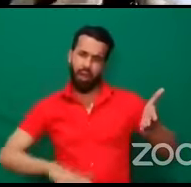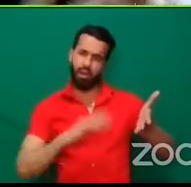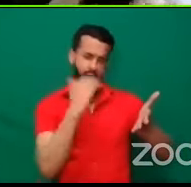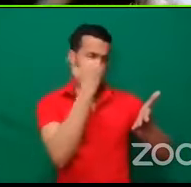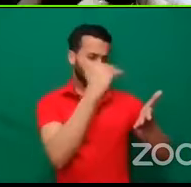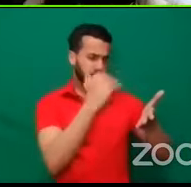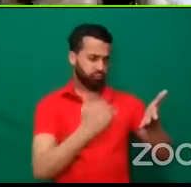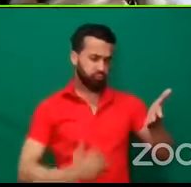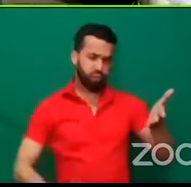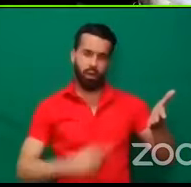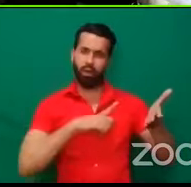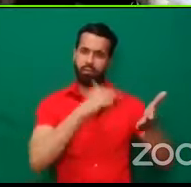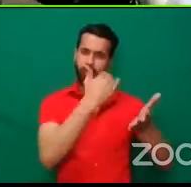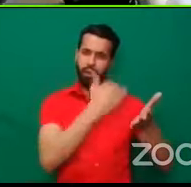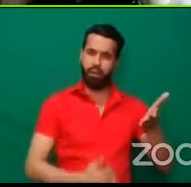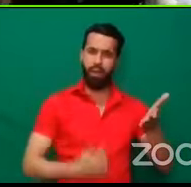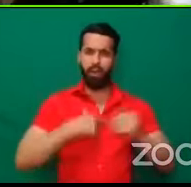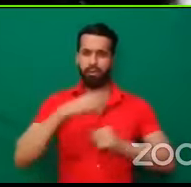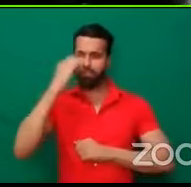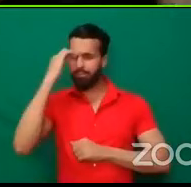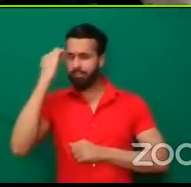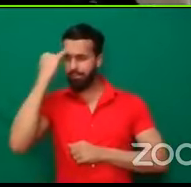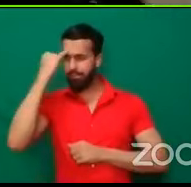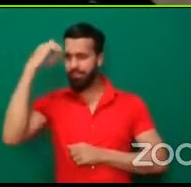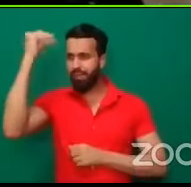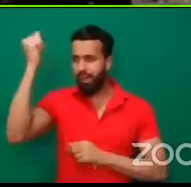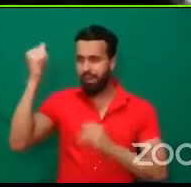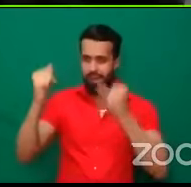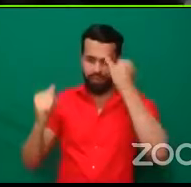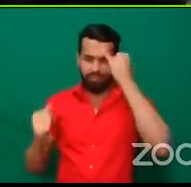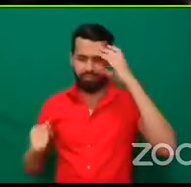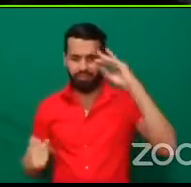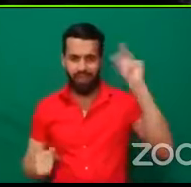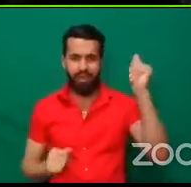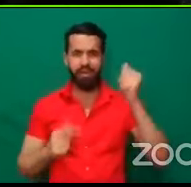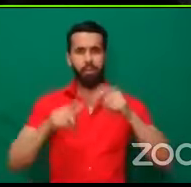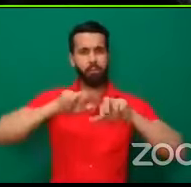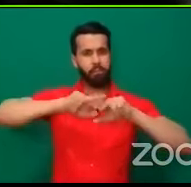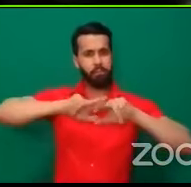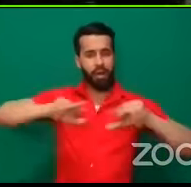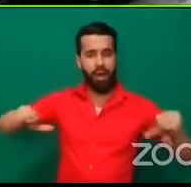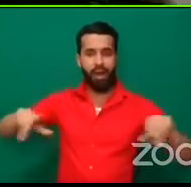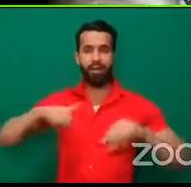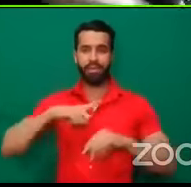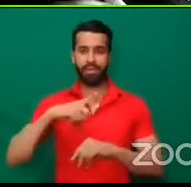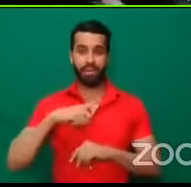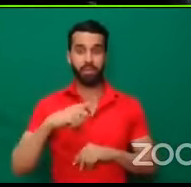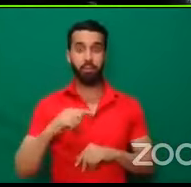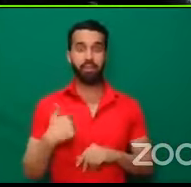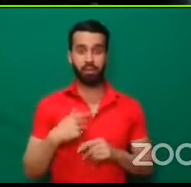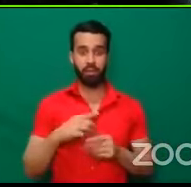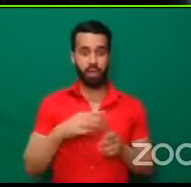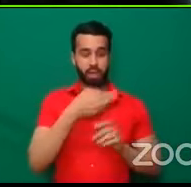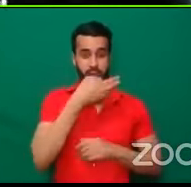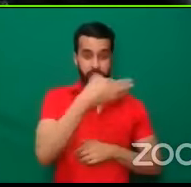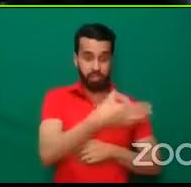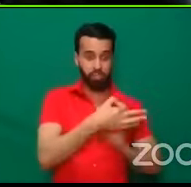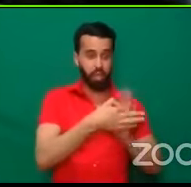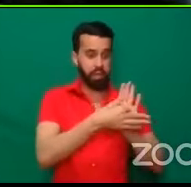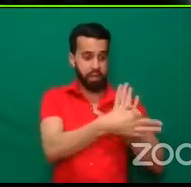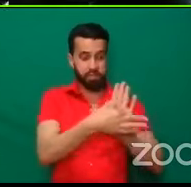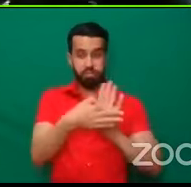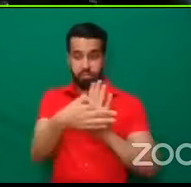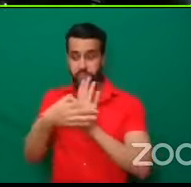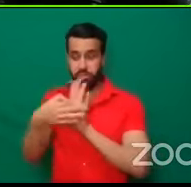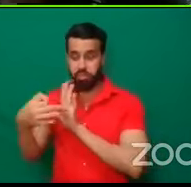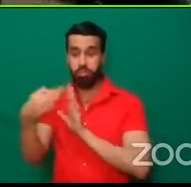As sacadas deles, assim, por mais que era da boca do lixo lá, e aquela. É sempre uma crítica social e uma